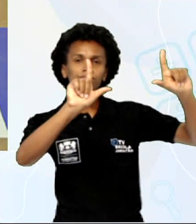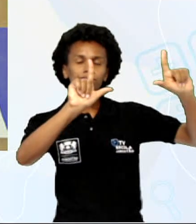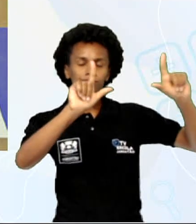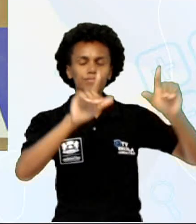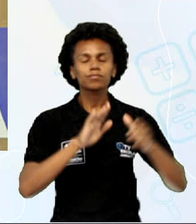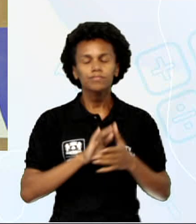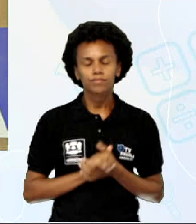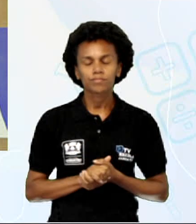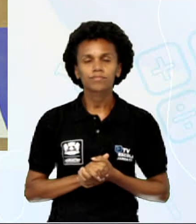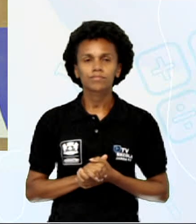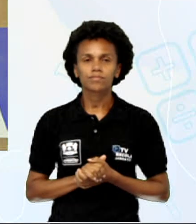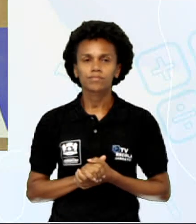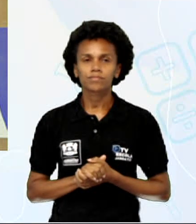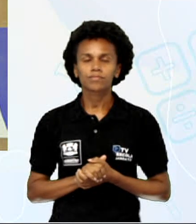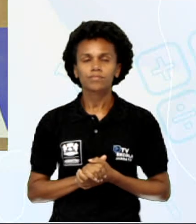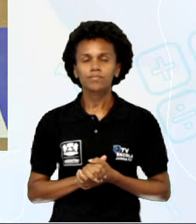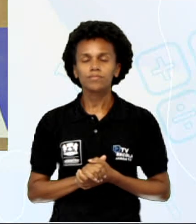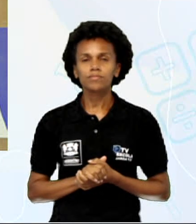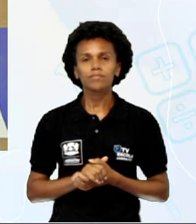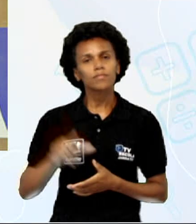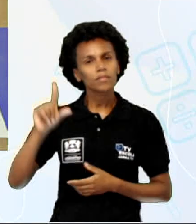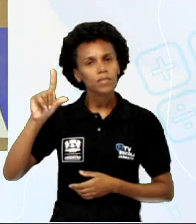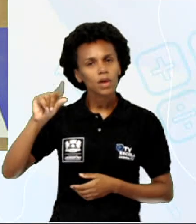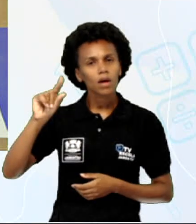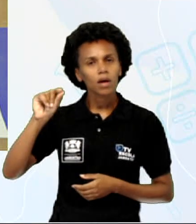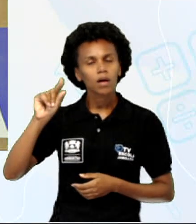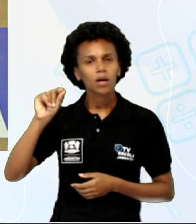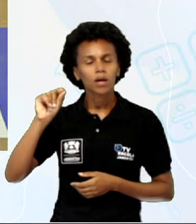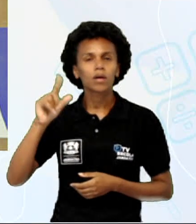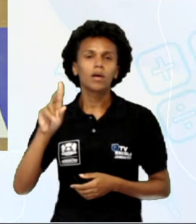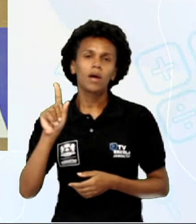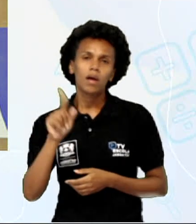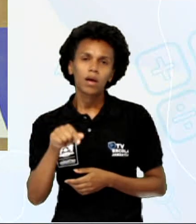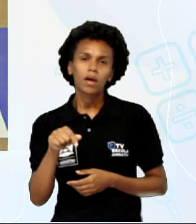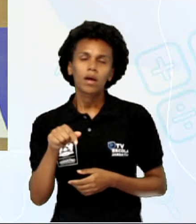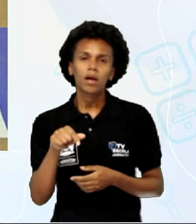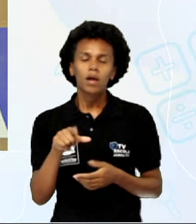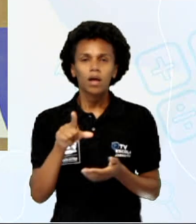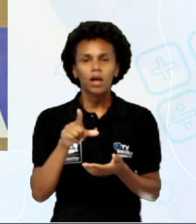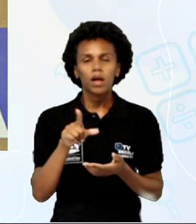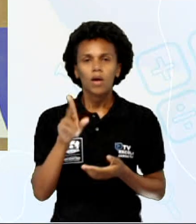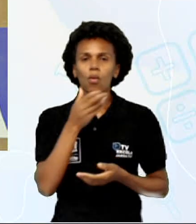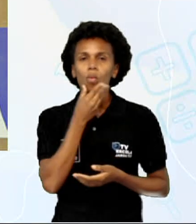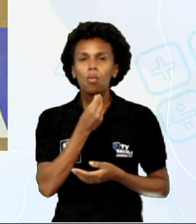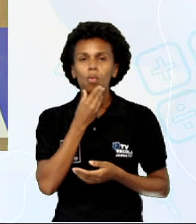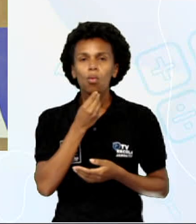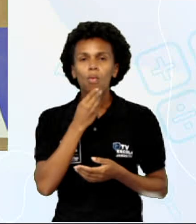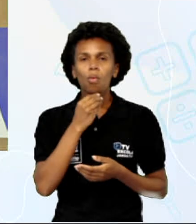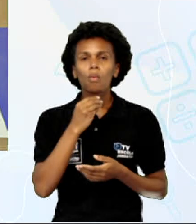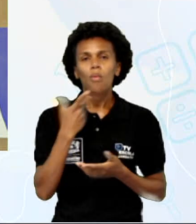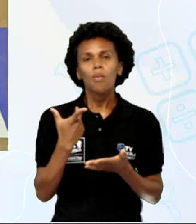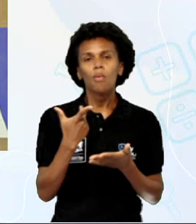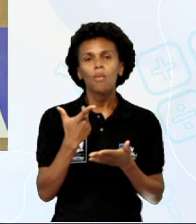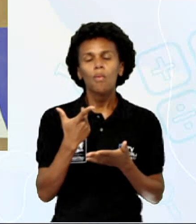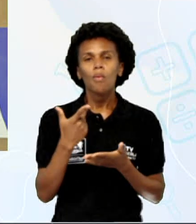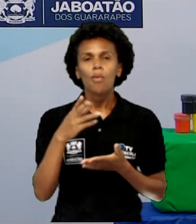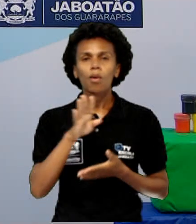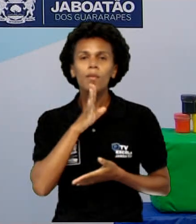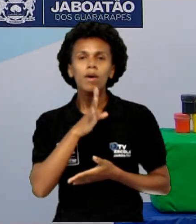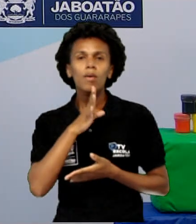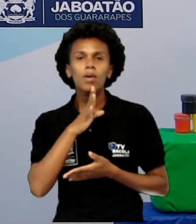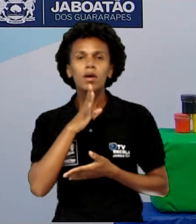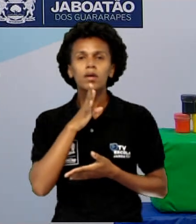que a gente já estudou, a colagem era como desenhar com as tesouras. Por isso, Matisse ficou conhecido como o pintor das